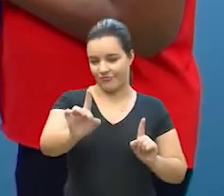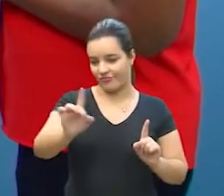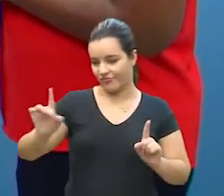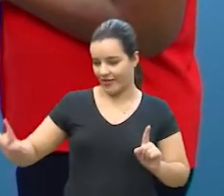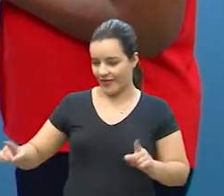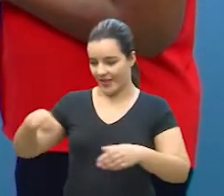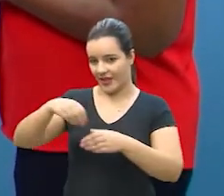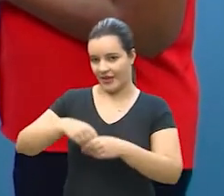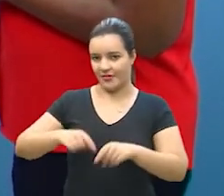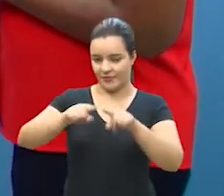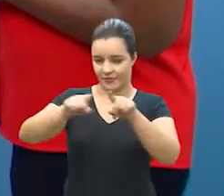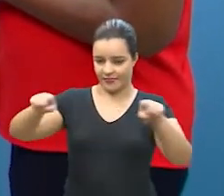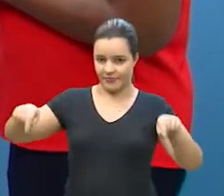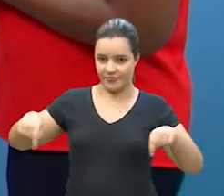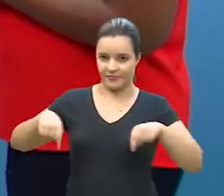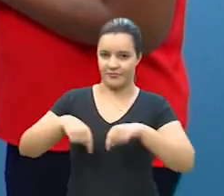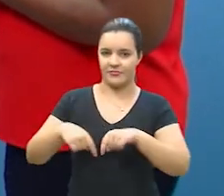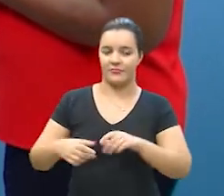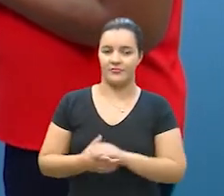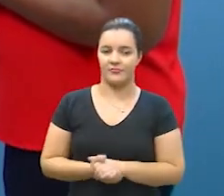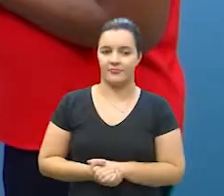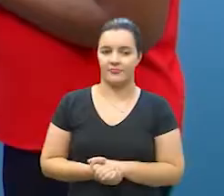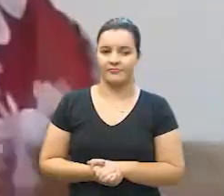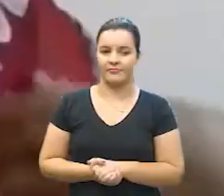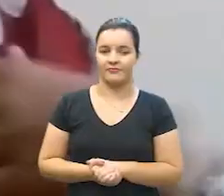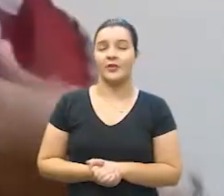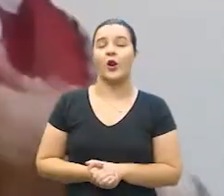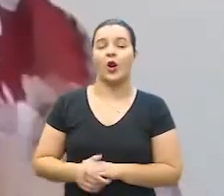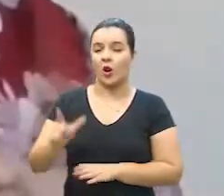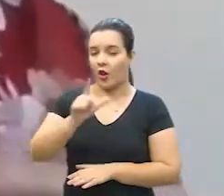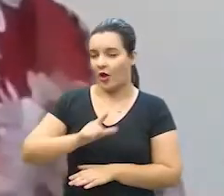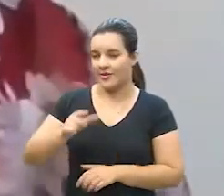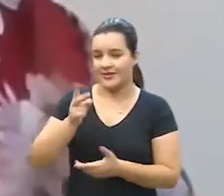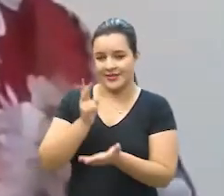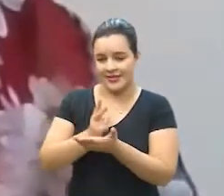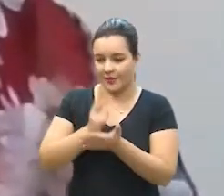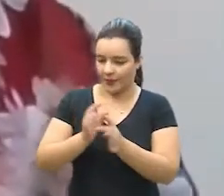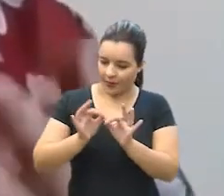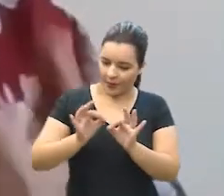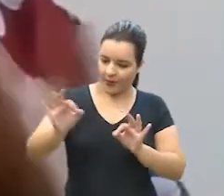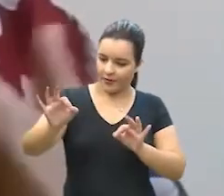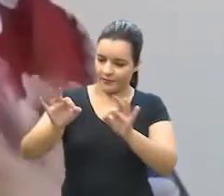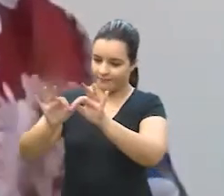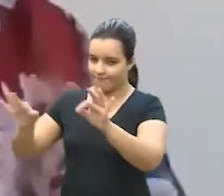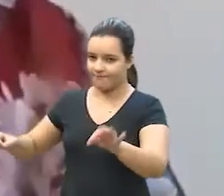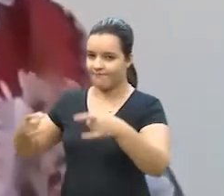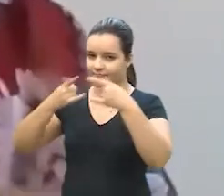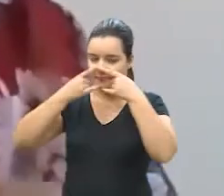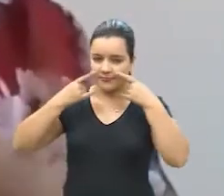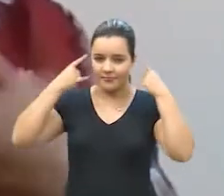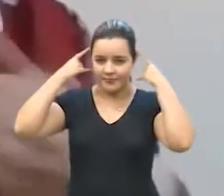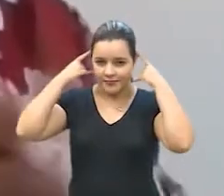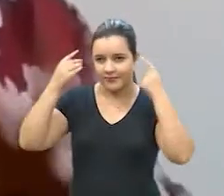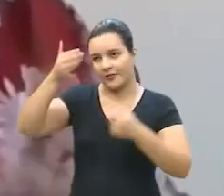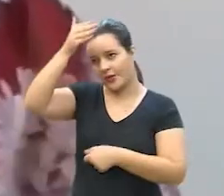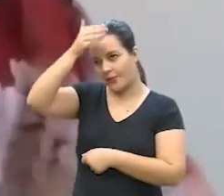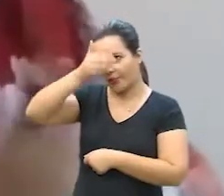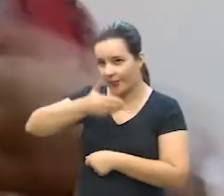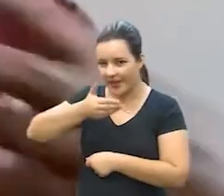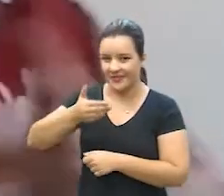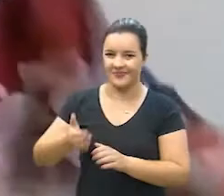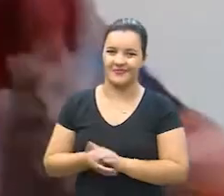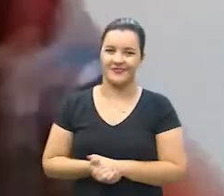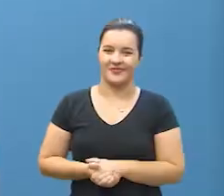sala, onde nós trabalhamos com distância, né? Com máscara, face